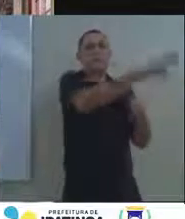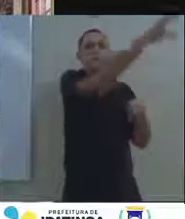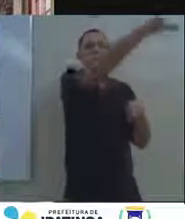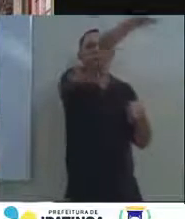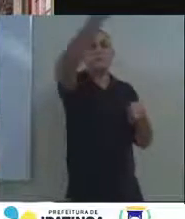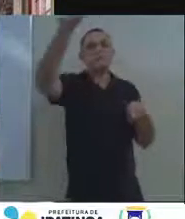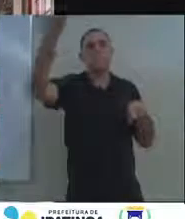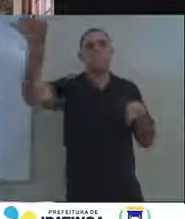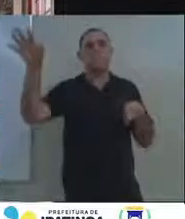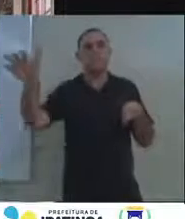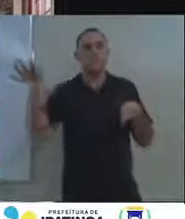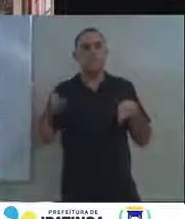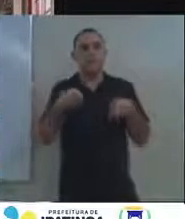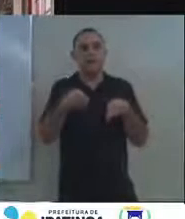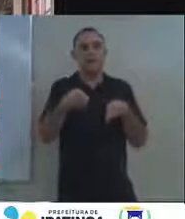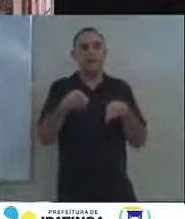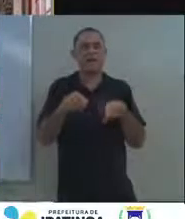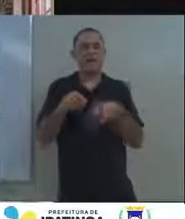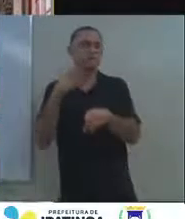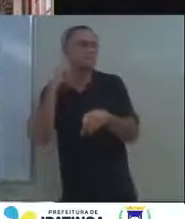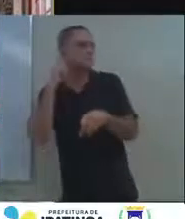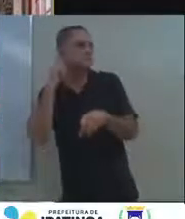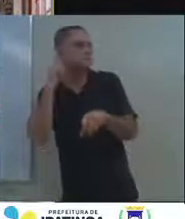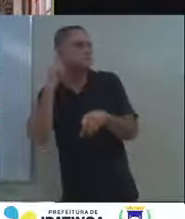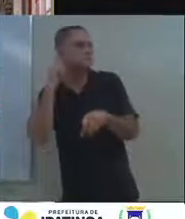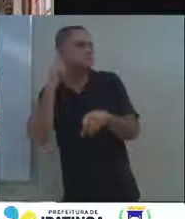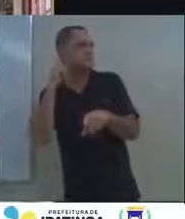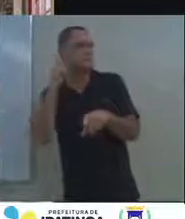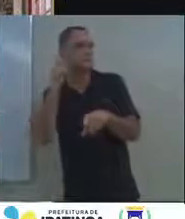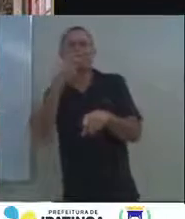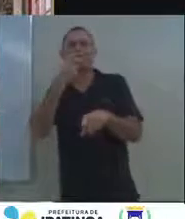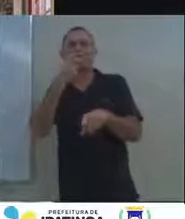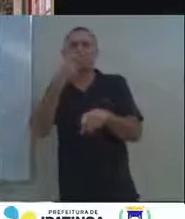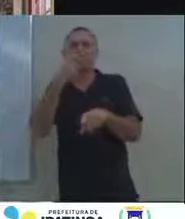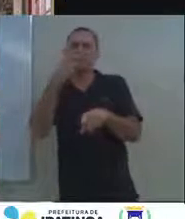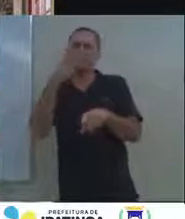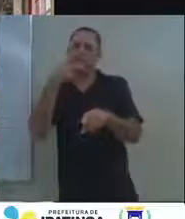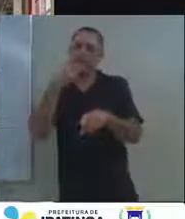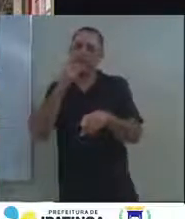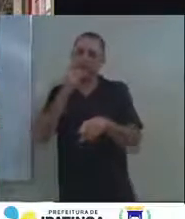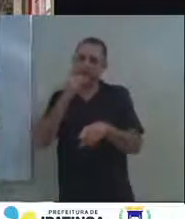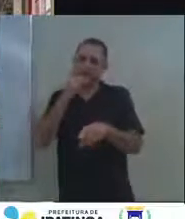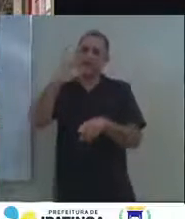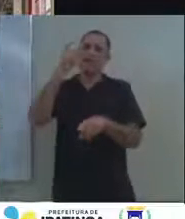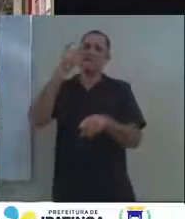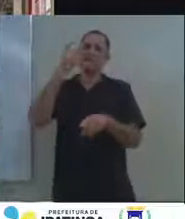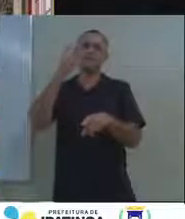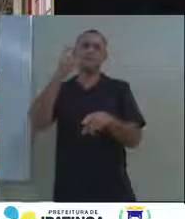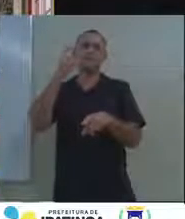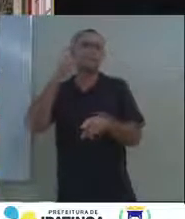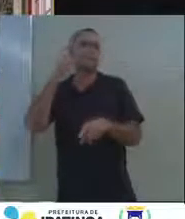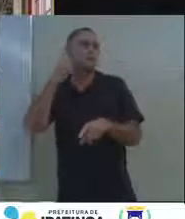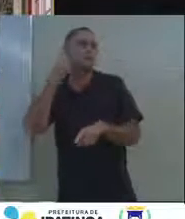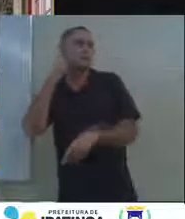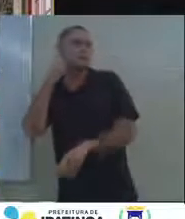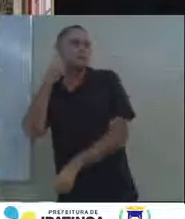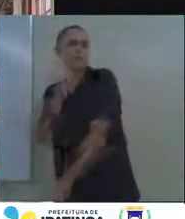Aumenta a intensidade da voz. Como que é uma solução que a gente propõe para o